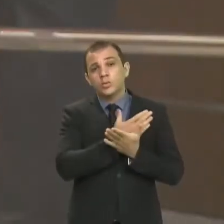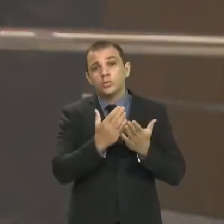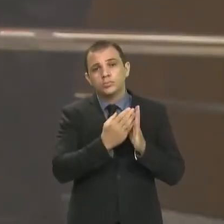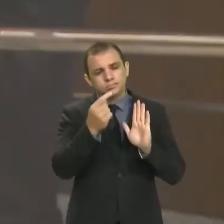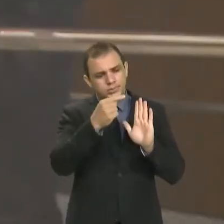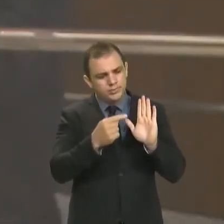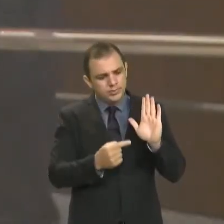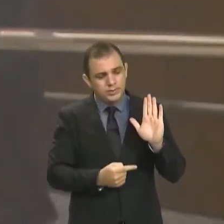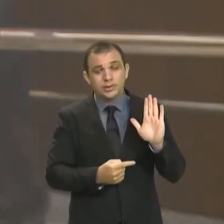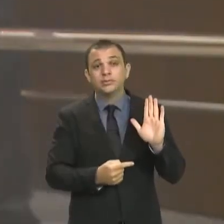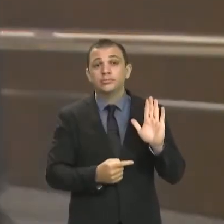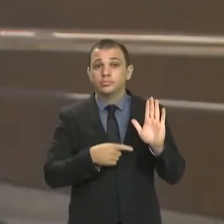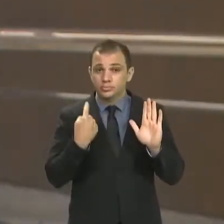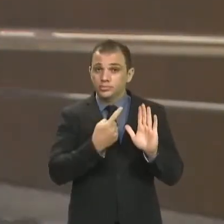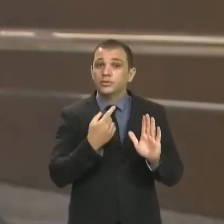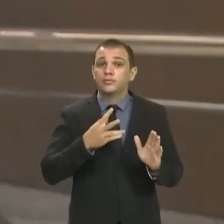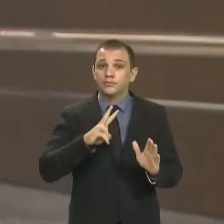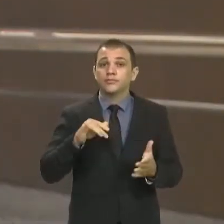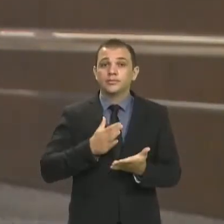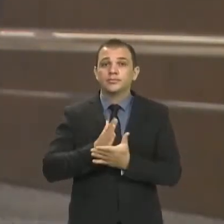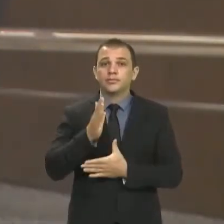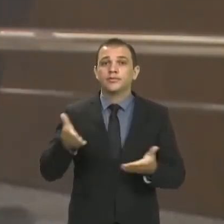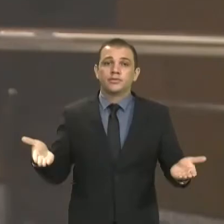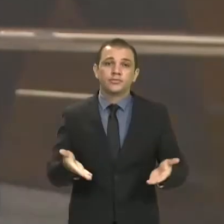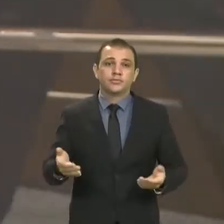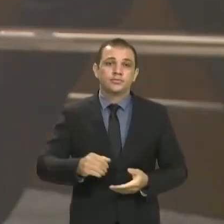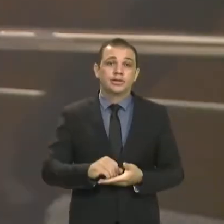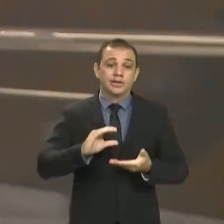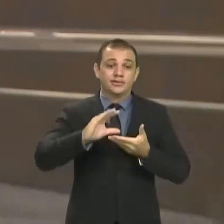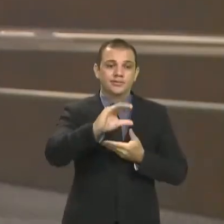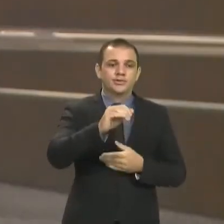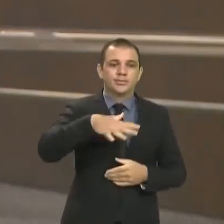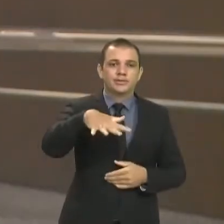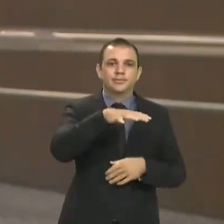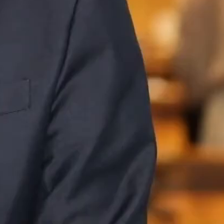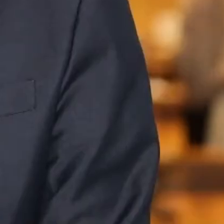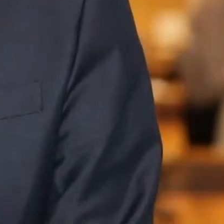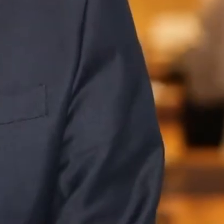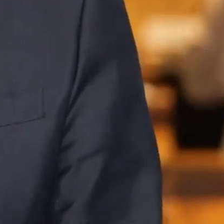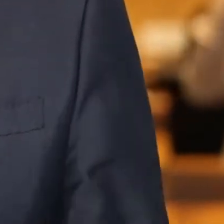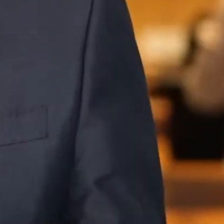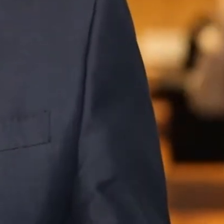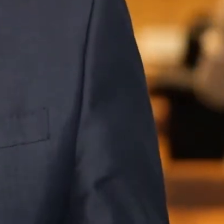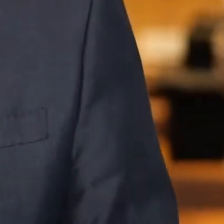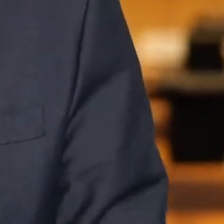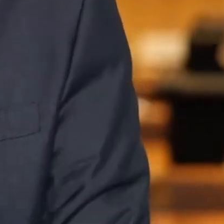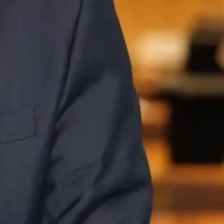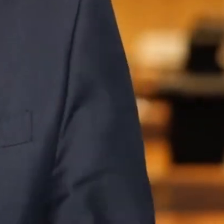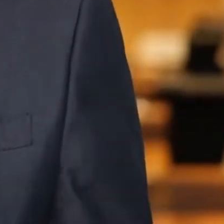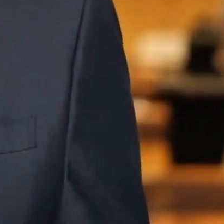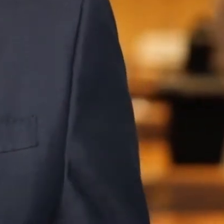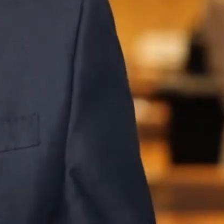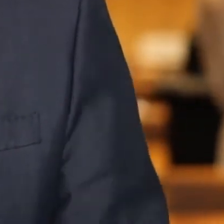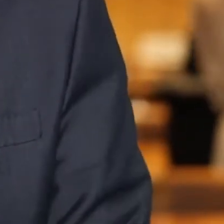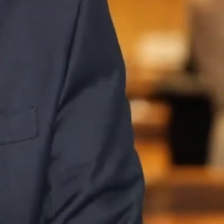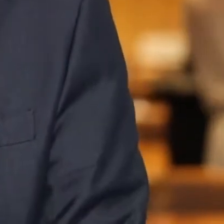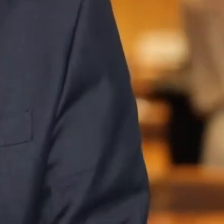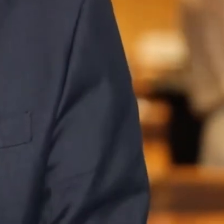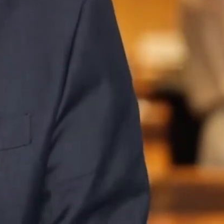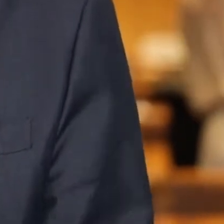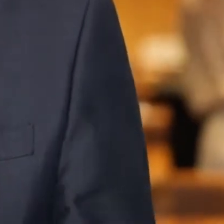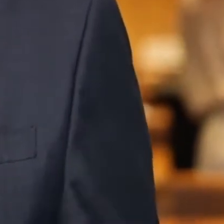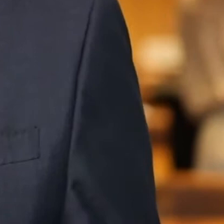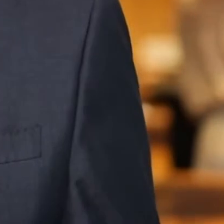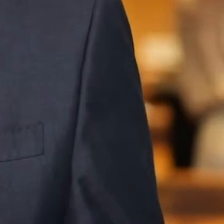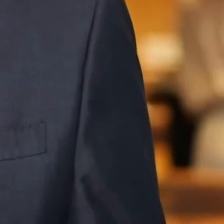César Pires apresentou um destaque que acabou sendo rejeitado pela maioria do plenário. Nós contestamos o índice de reajuste